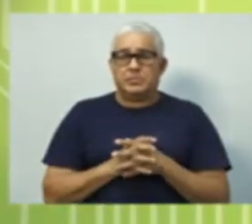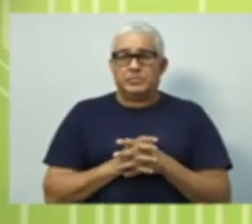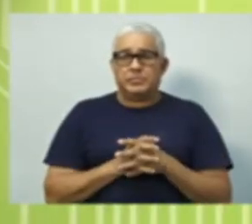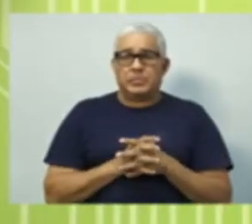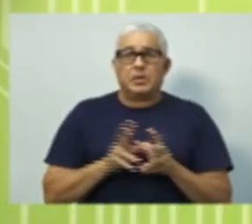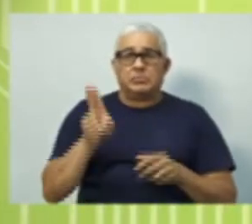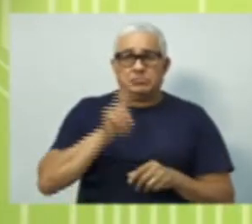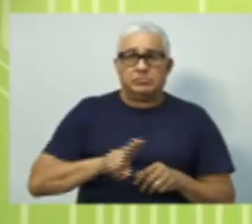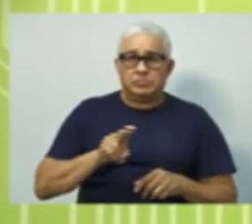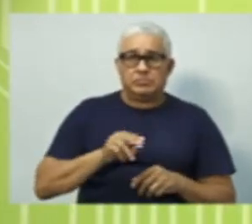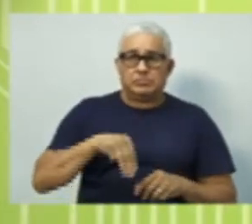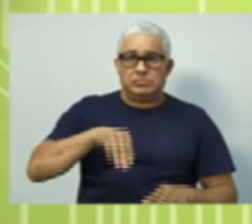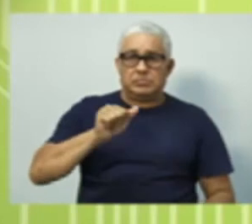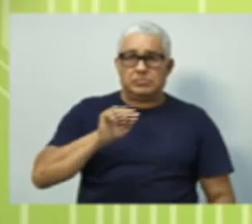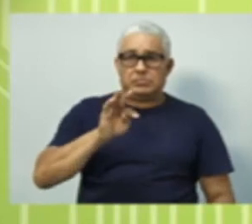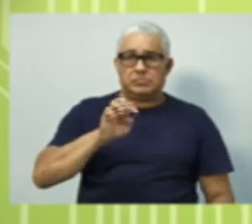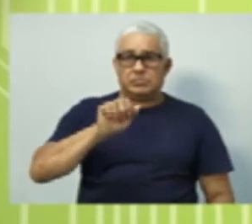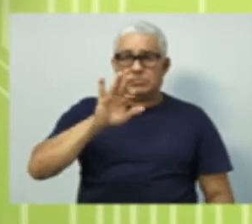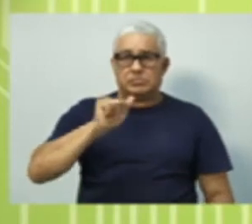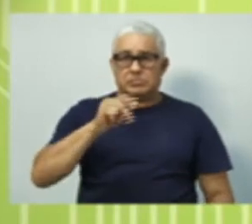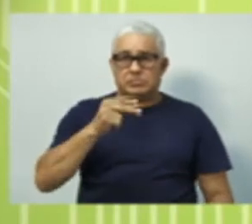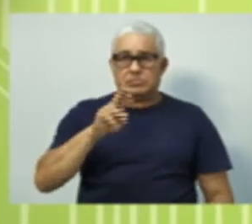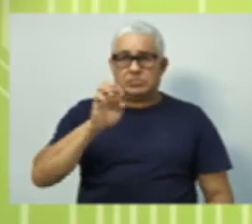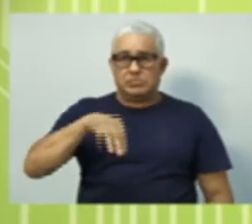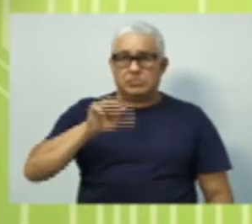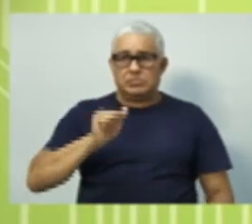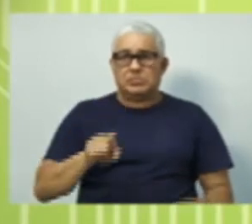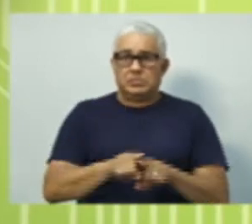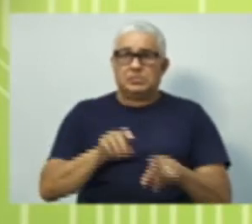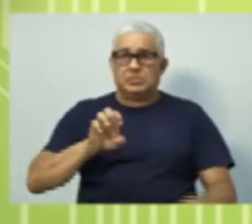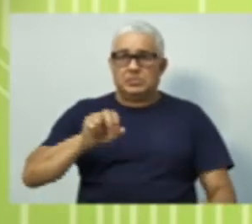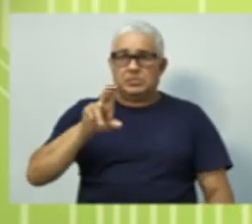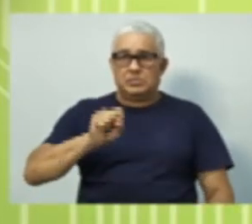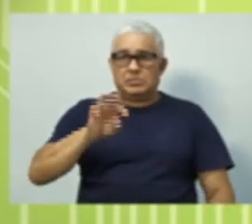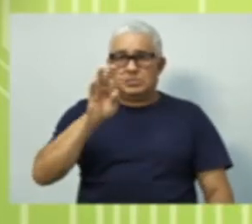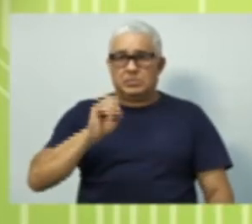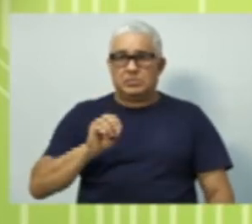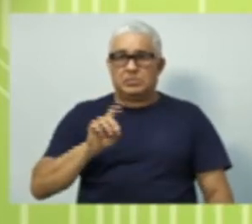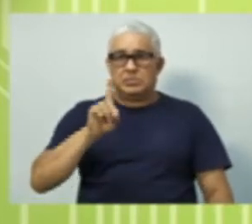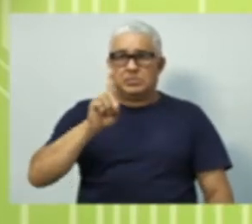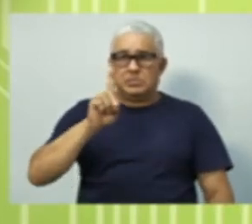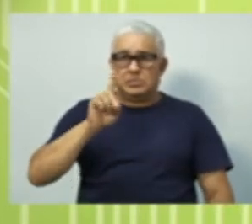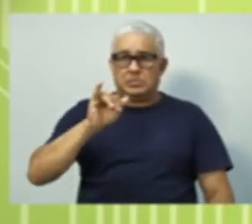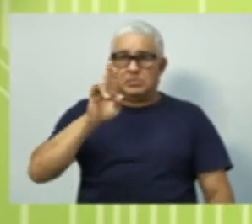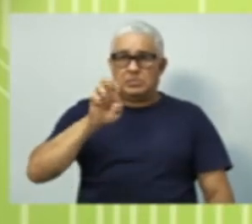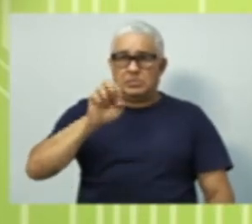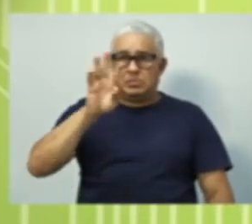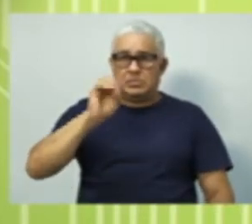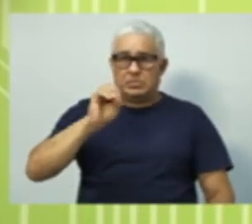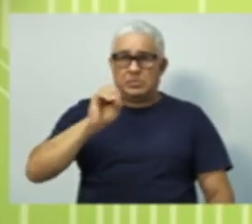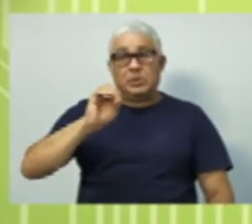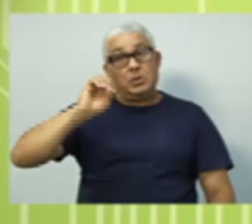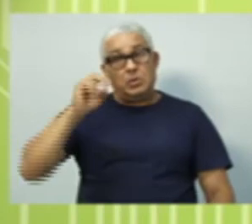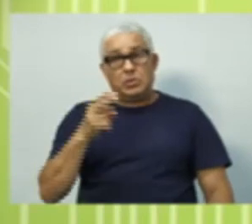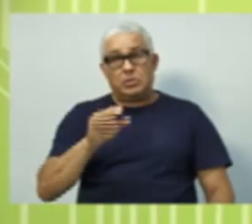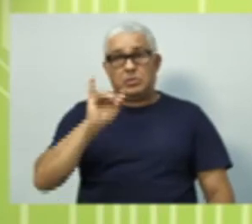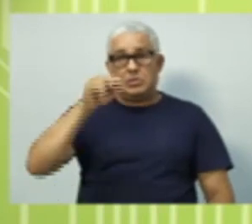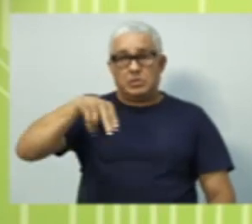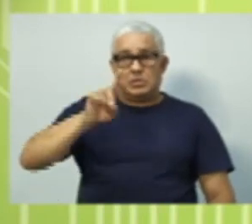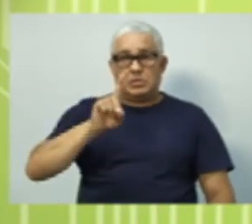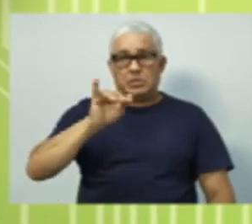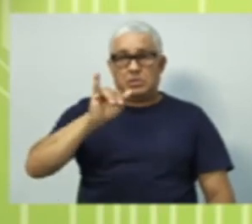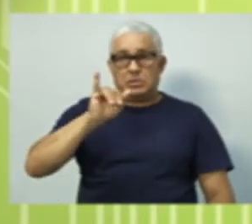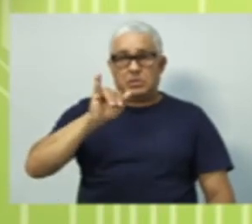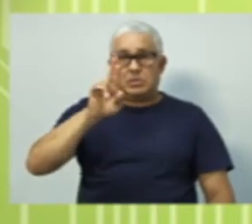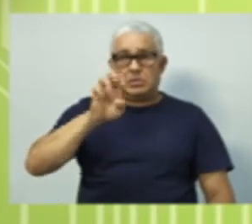aluno Eduardo, de Presidente Médici. Muito bem. Parabenizar o aluno Eduardo, né, pela colocação, que ele teve aquela visão de fazer um planejamento